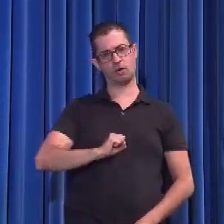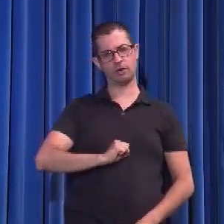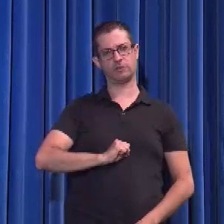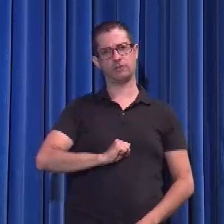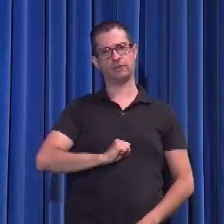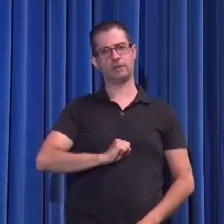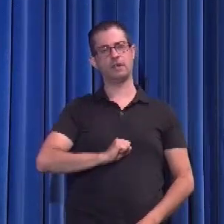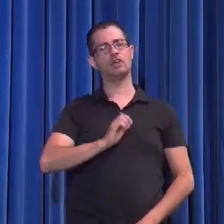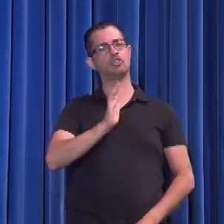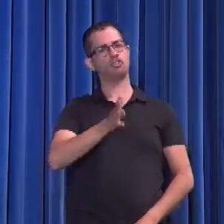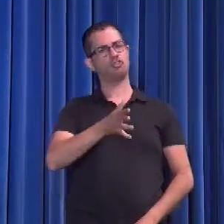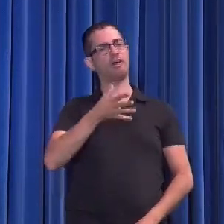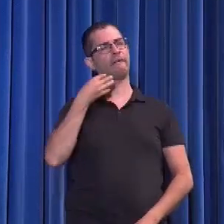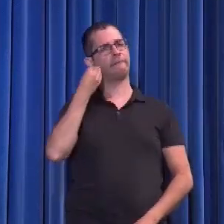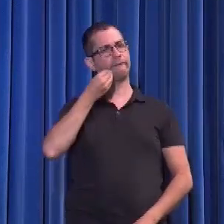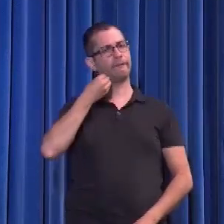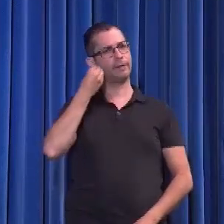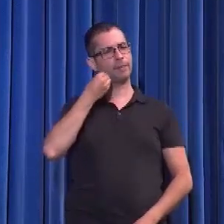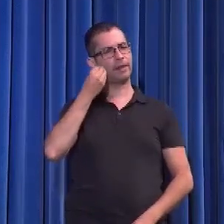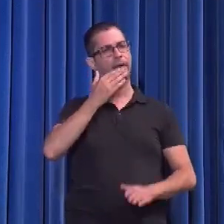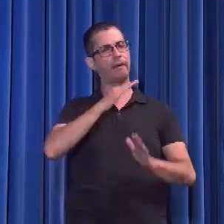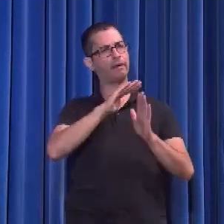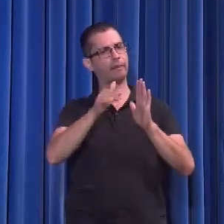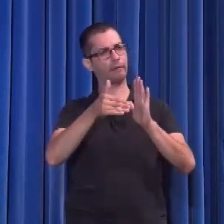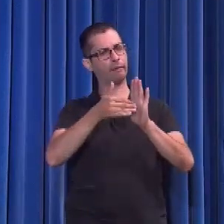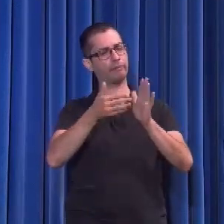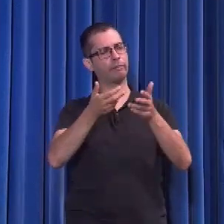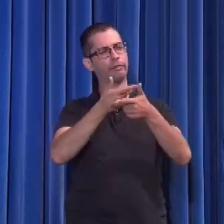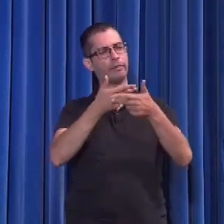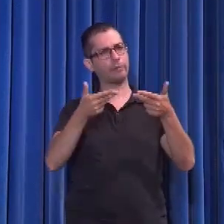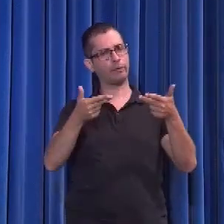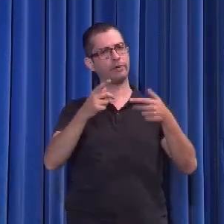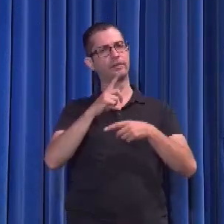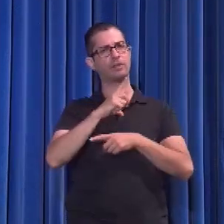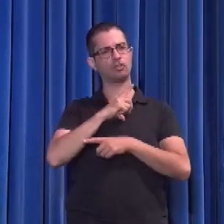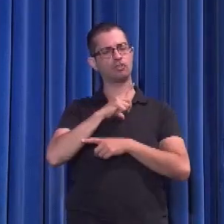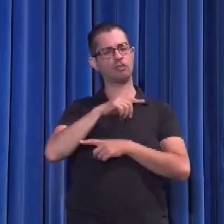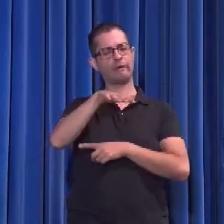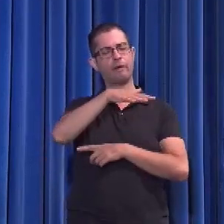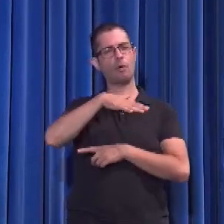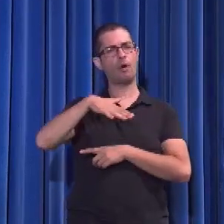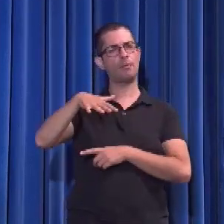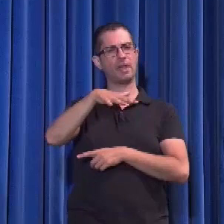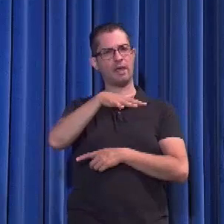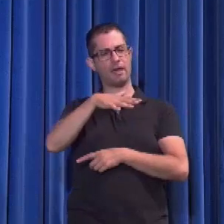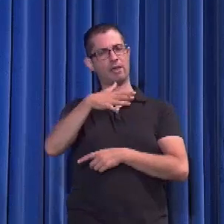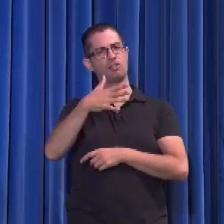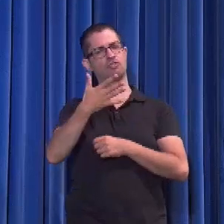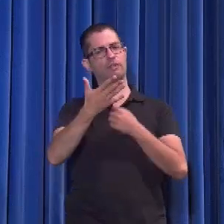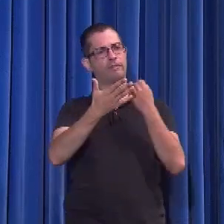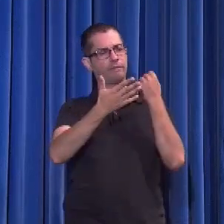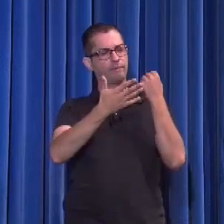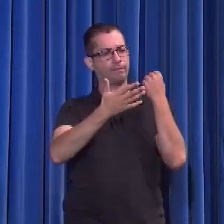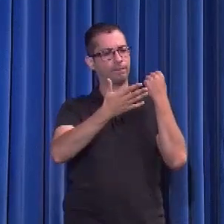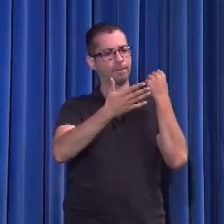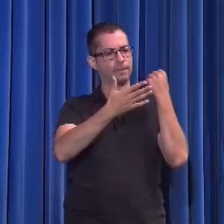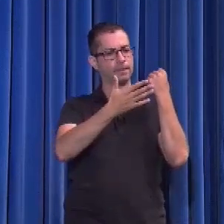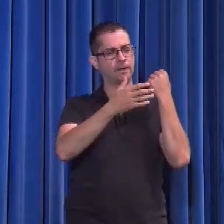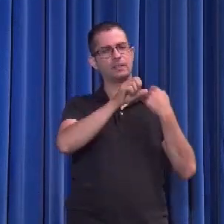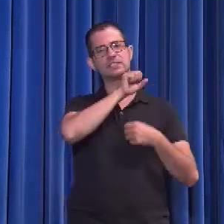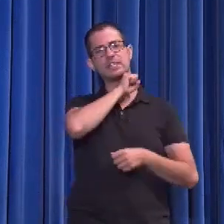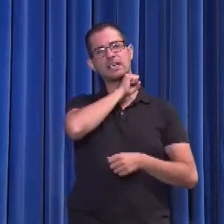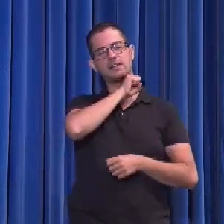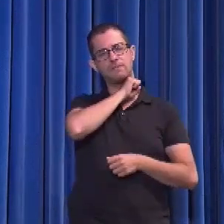bem familiarizado com tudo relacionado a esse ambiente, o sacrifício, todo o trabalho